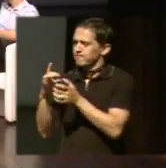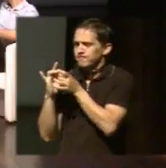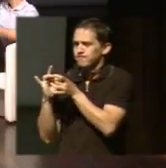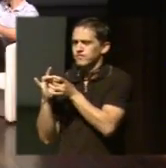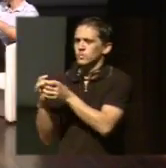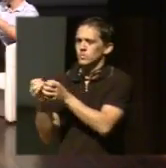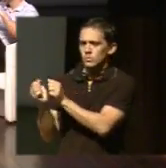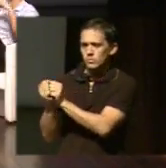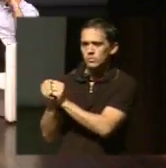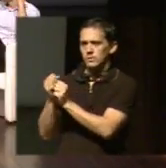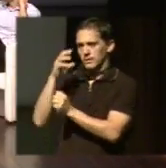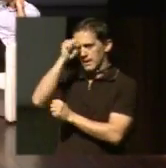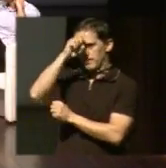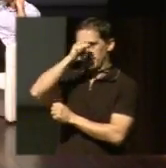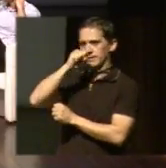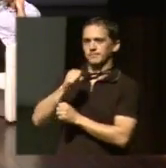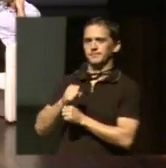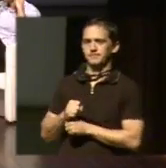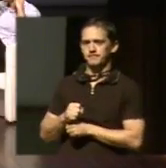filhos.